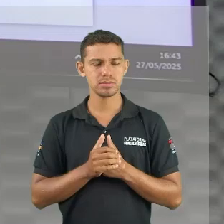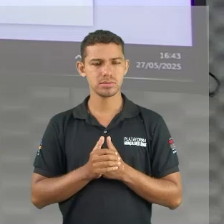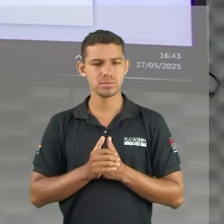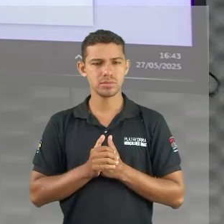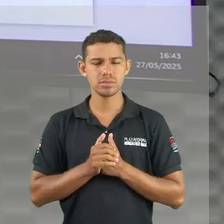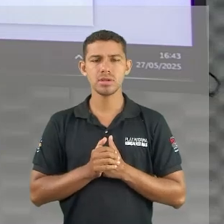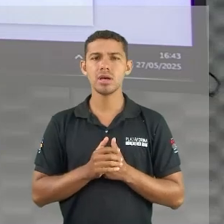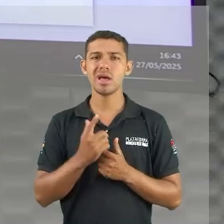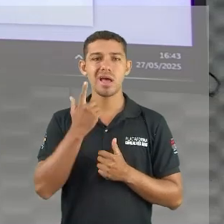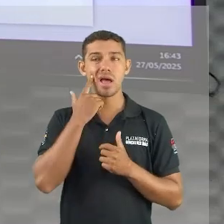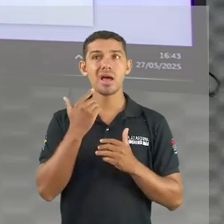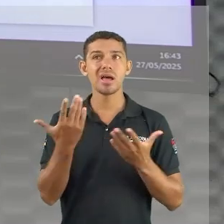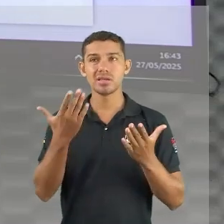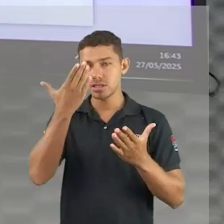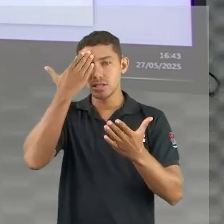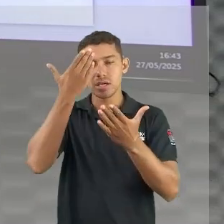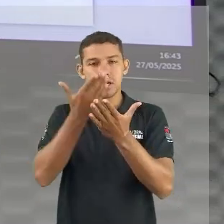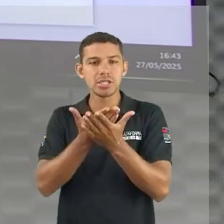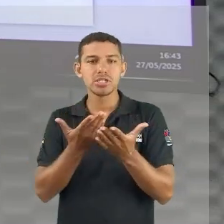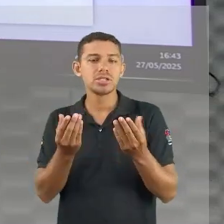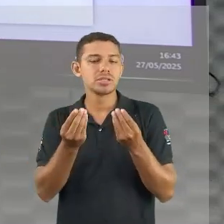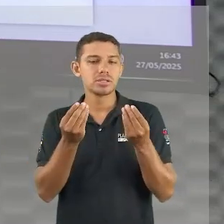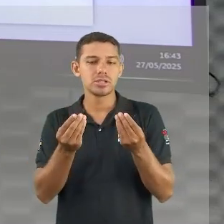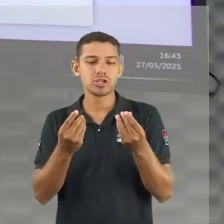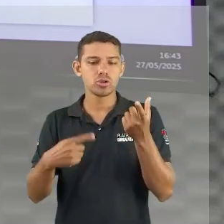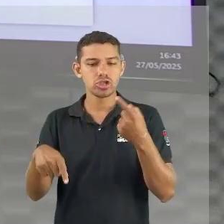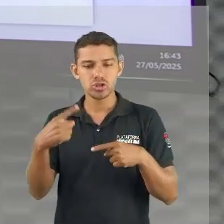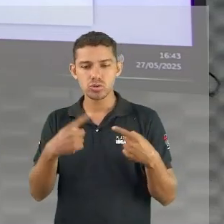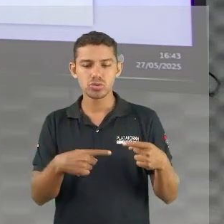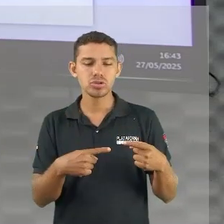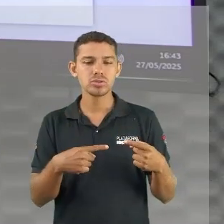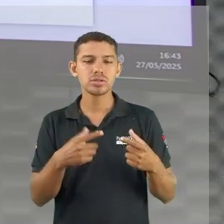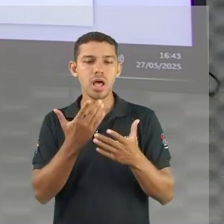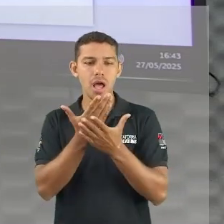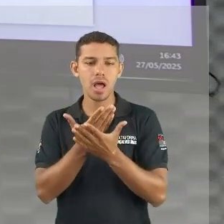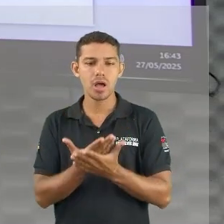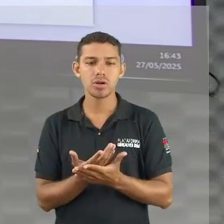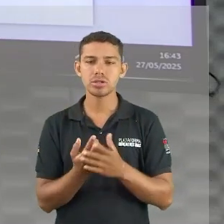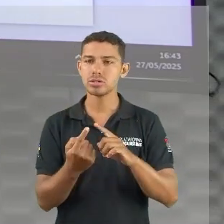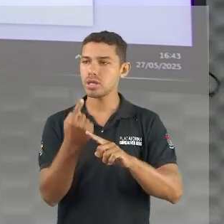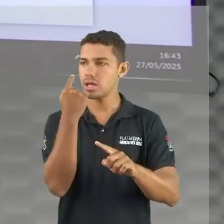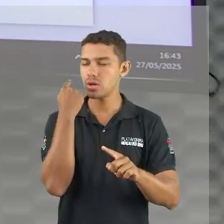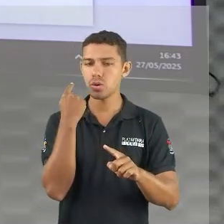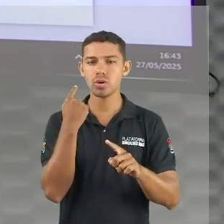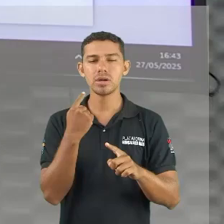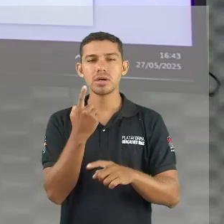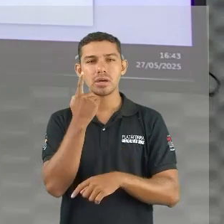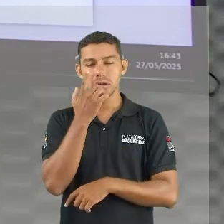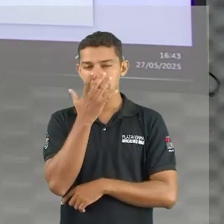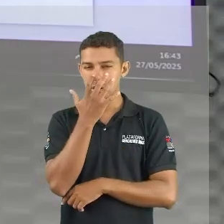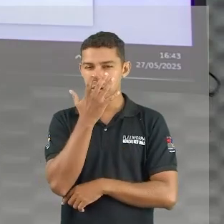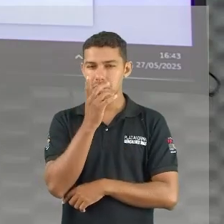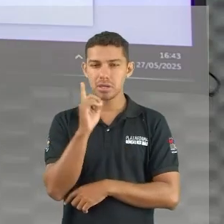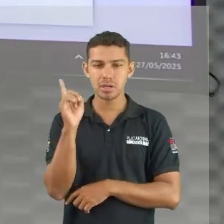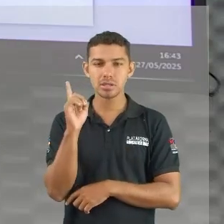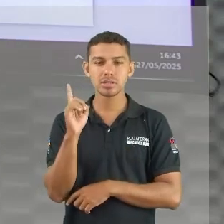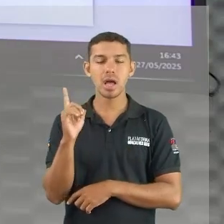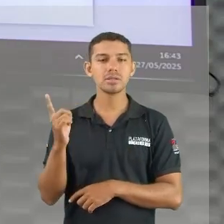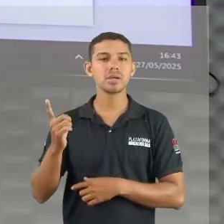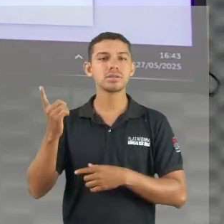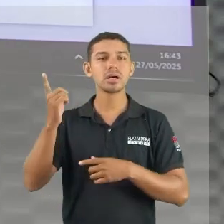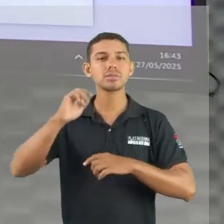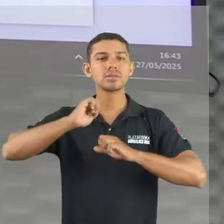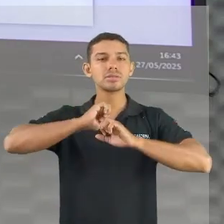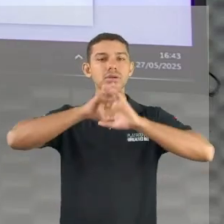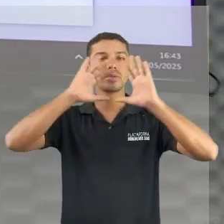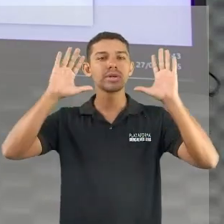fosse algo além de crendice, né? A gente discutiu isso na aula anterior e vimos que quando a gente faz esse tipo de compreensão, a gente